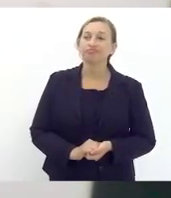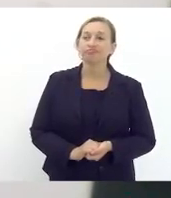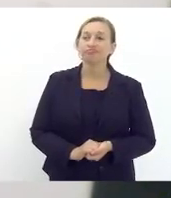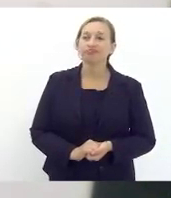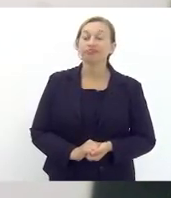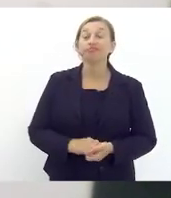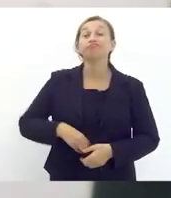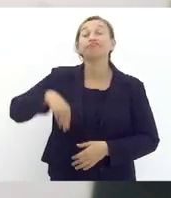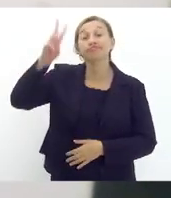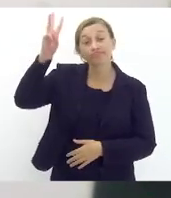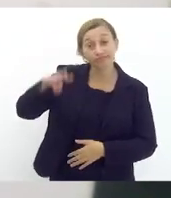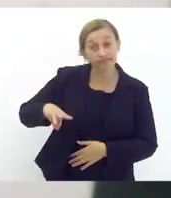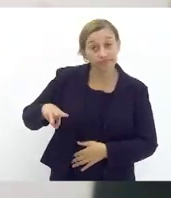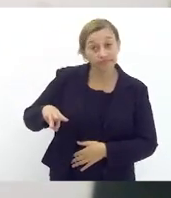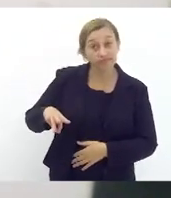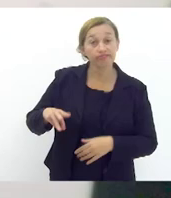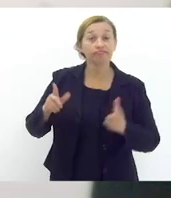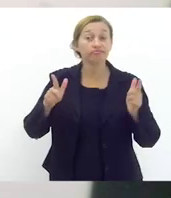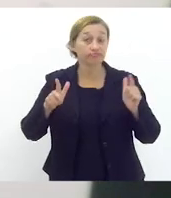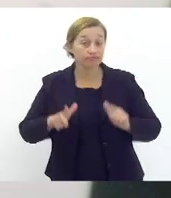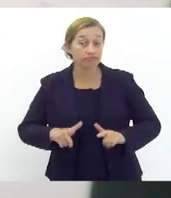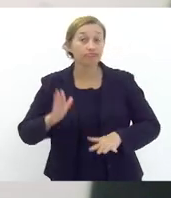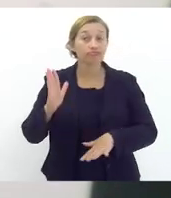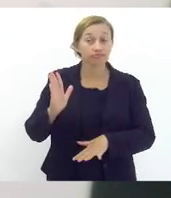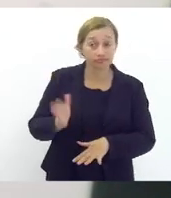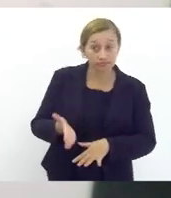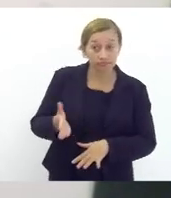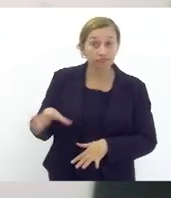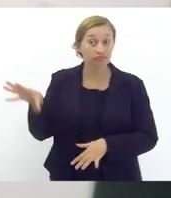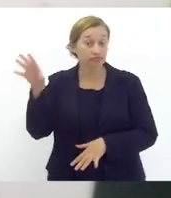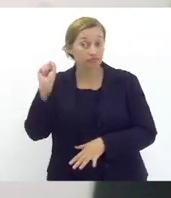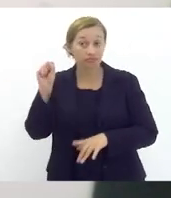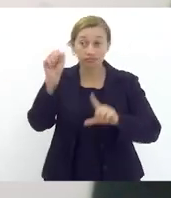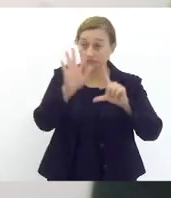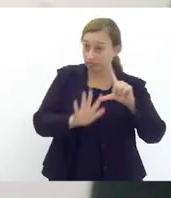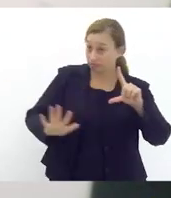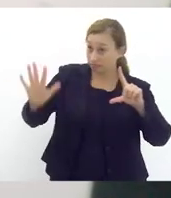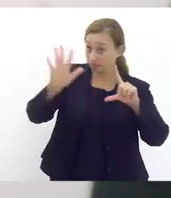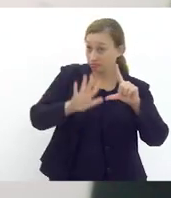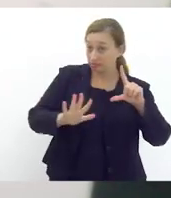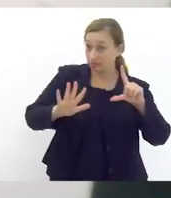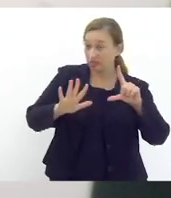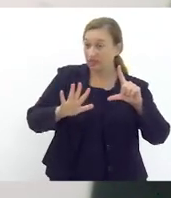aqui já tinha ouvido falar da plataforma